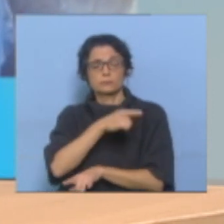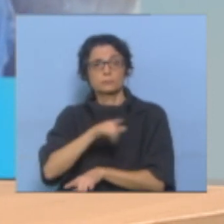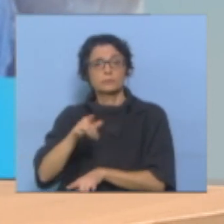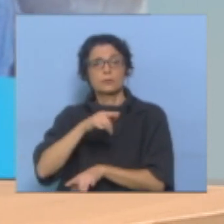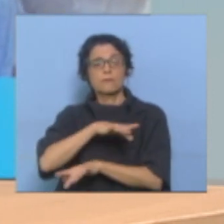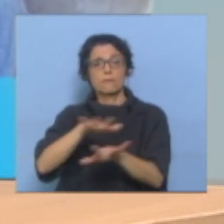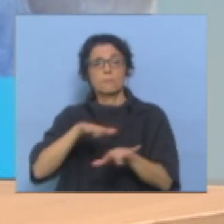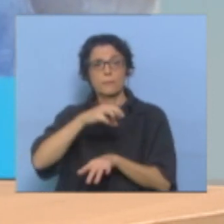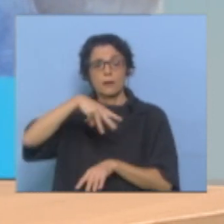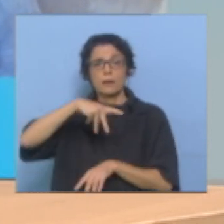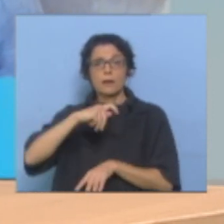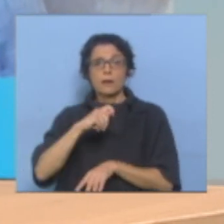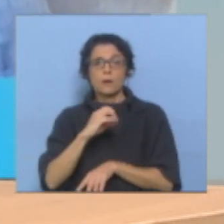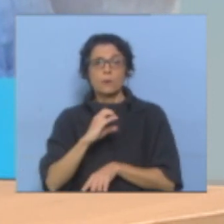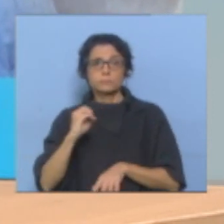que souberam